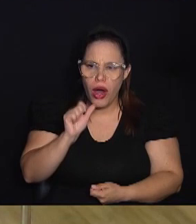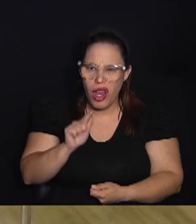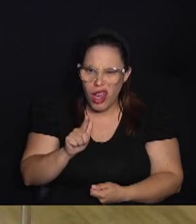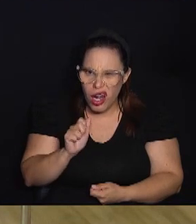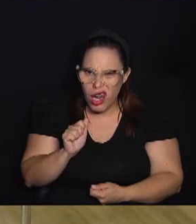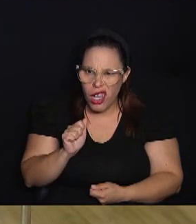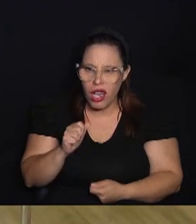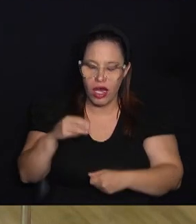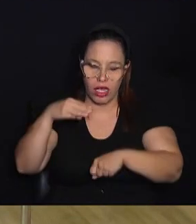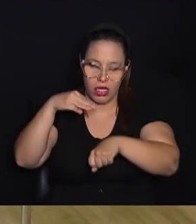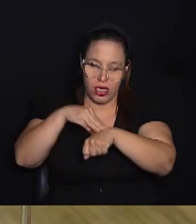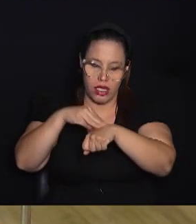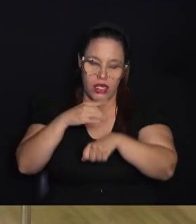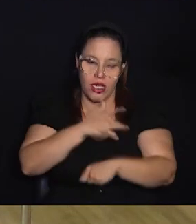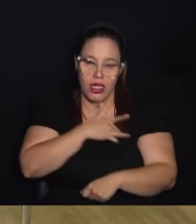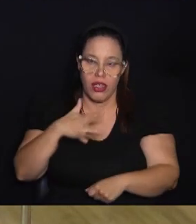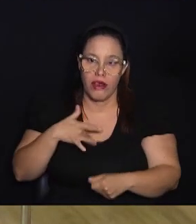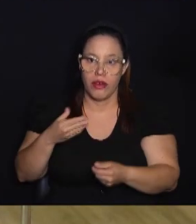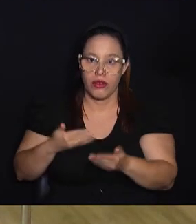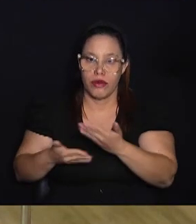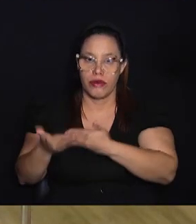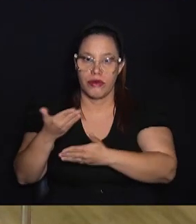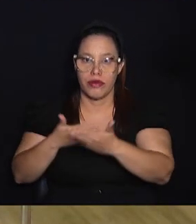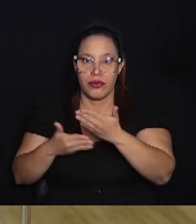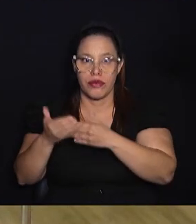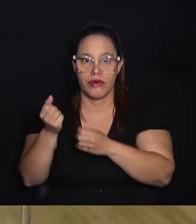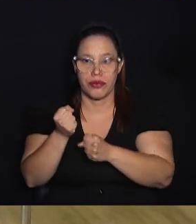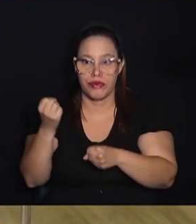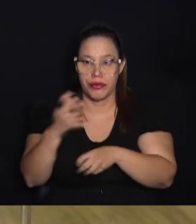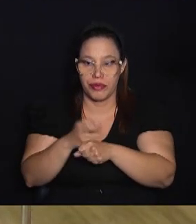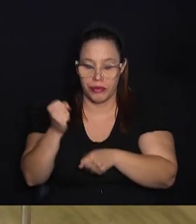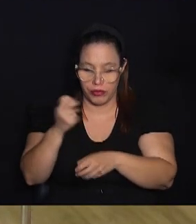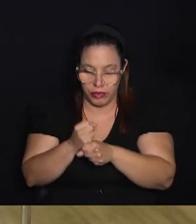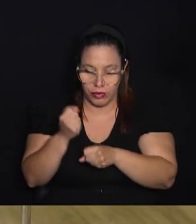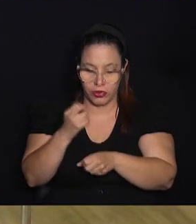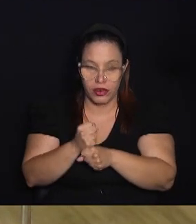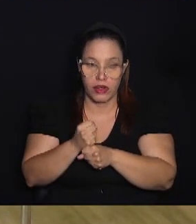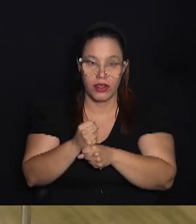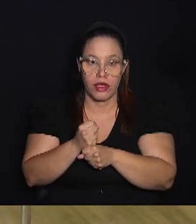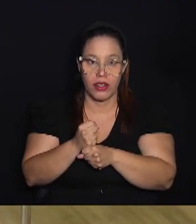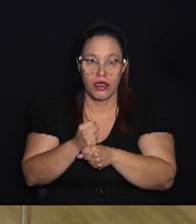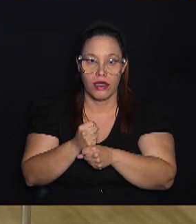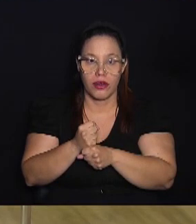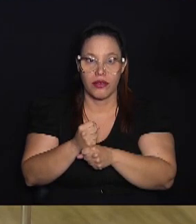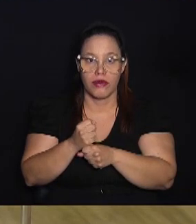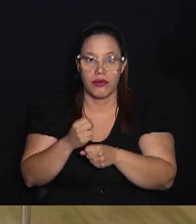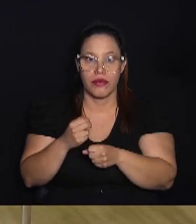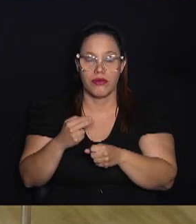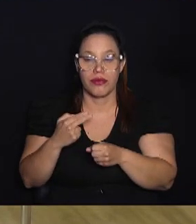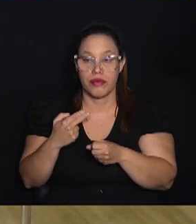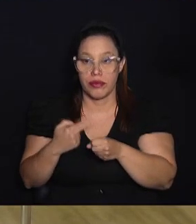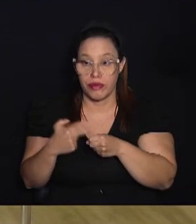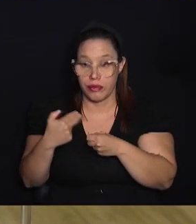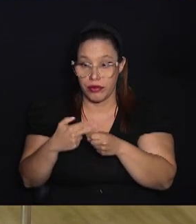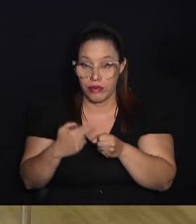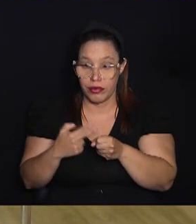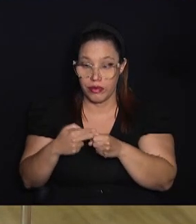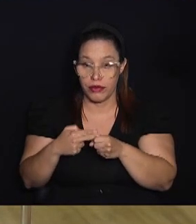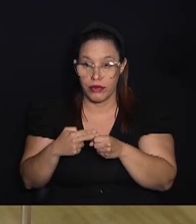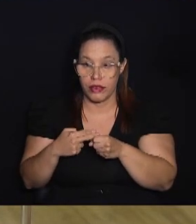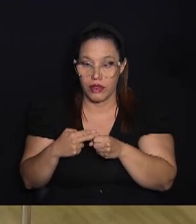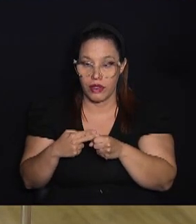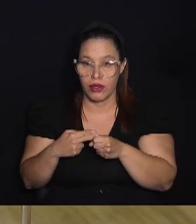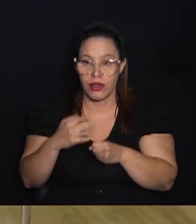saúde coletiva no laboratório de práticas alternativas complementares integrativas em saúde da